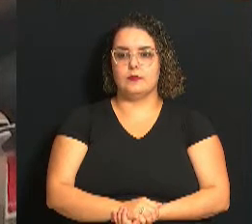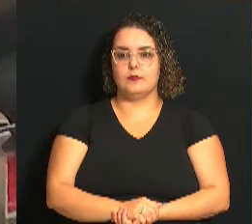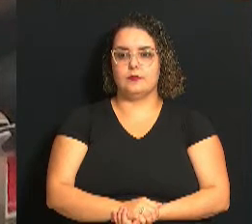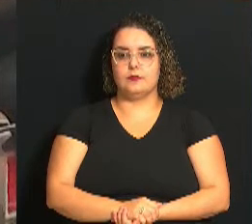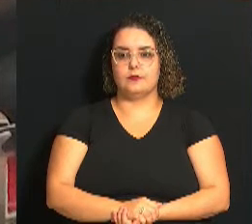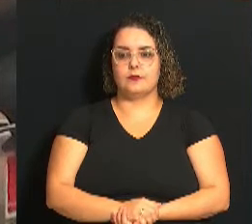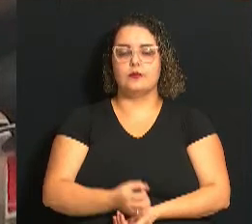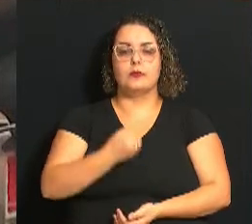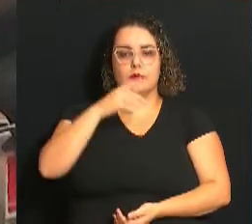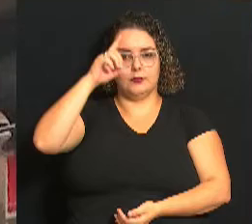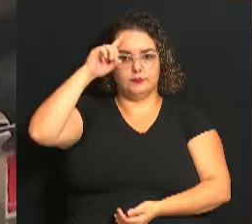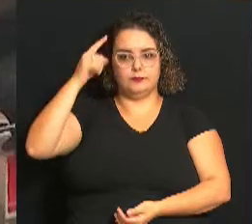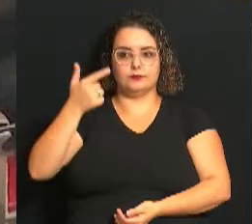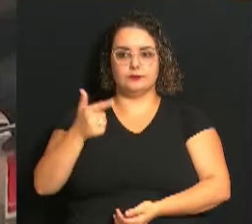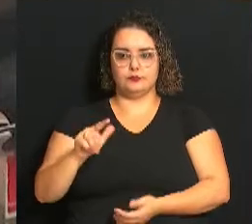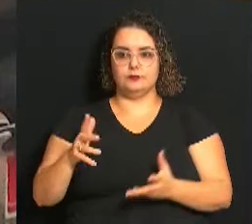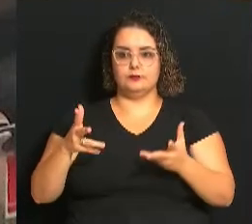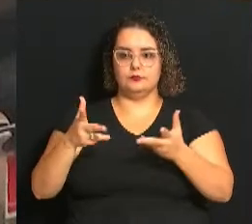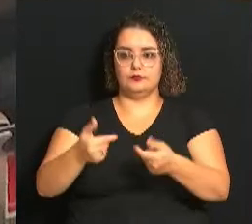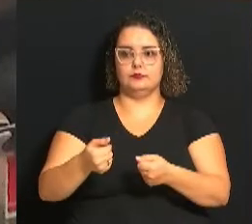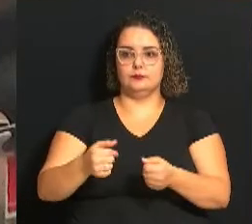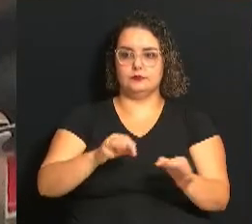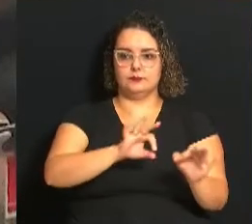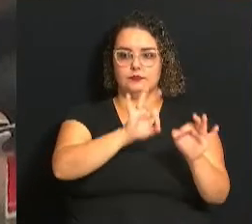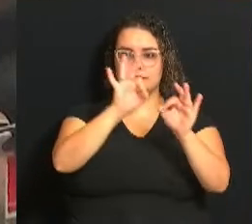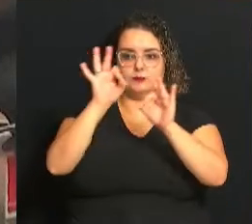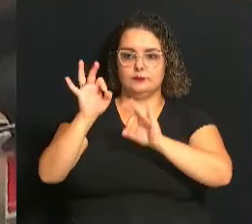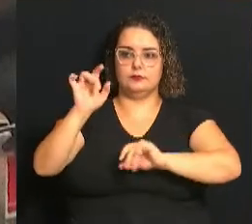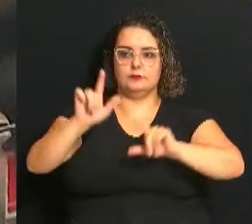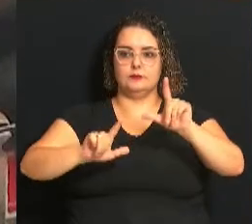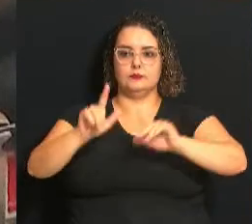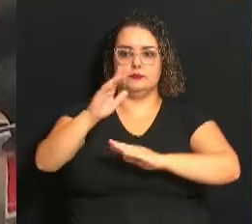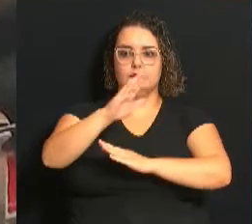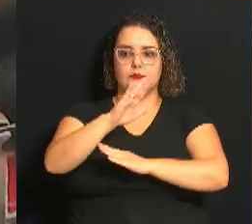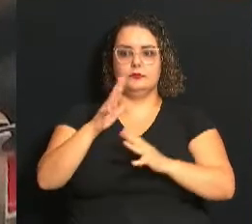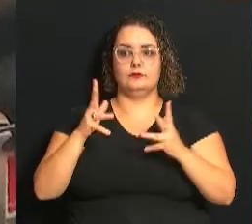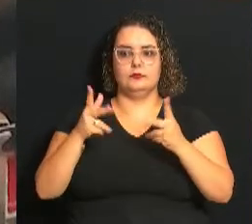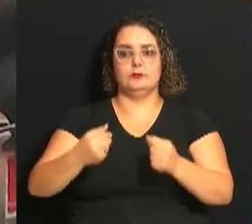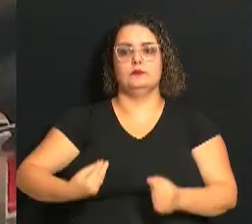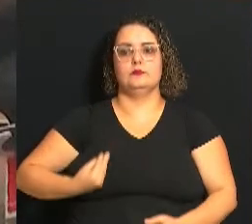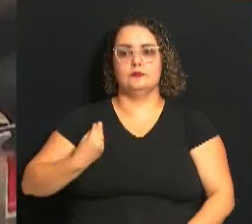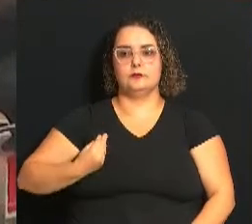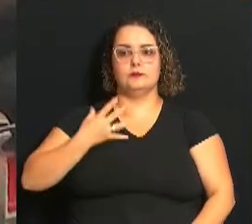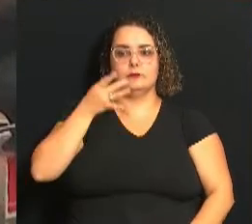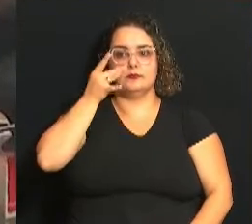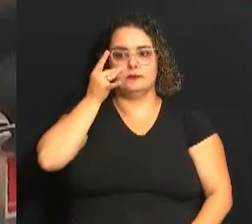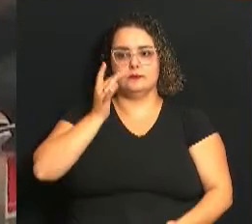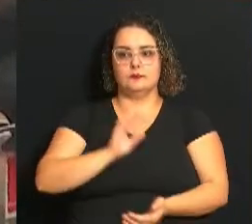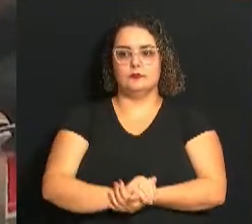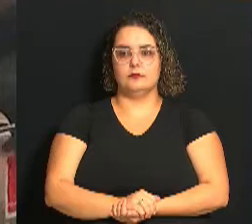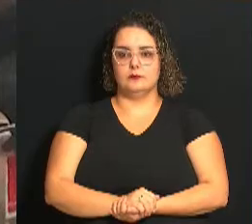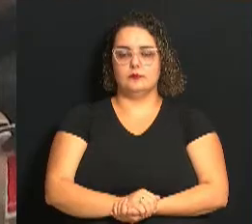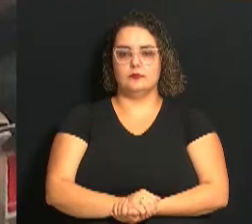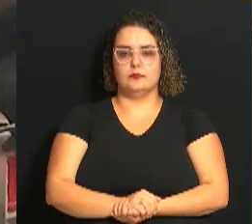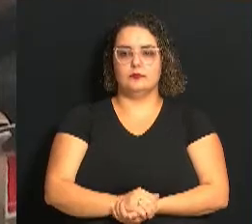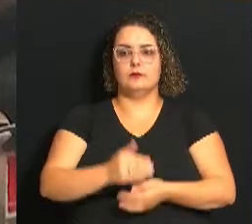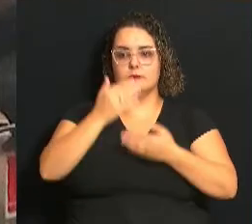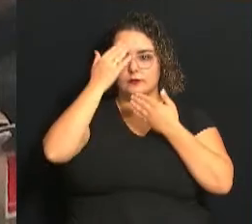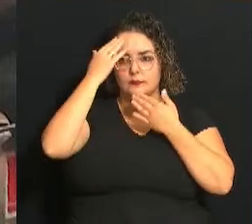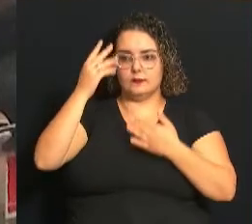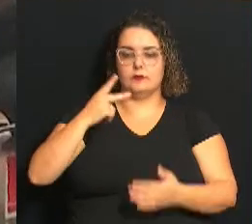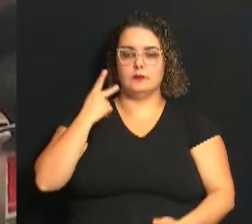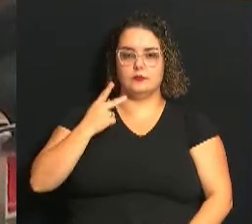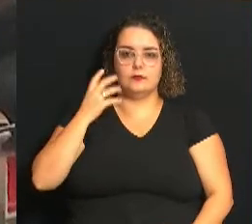Bom dia novamente a todos aqui que nos assistem pela TV Câmara e todos que estão presentes. Obrigada, vereador Igor, aí, por mais